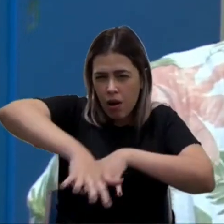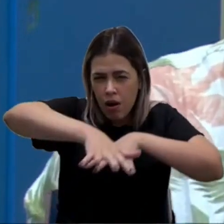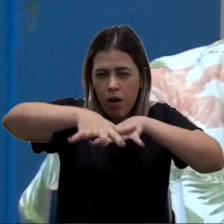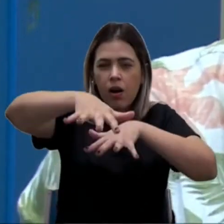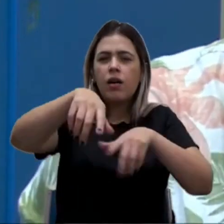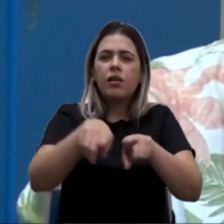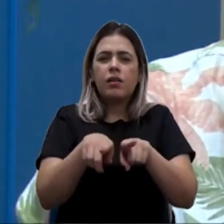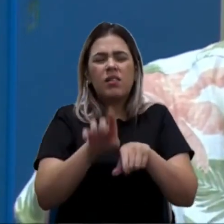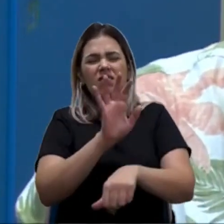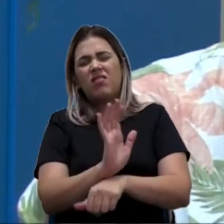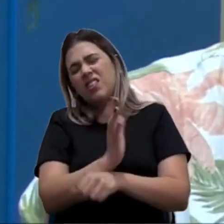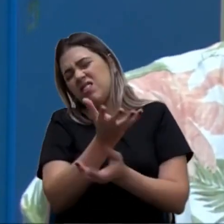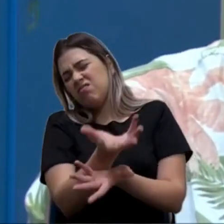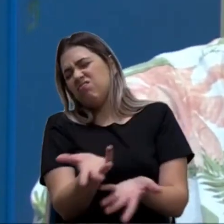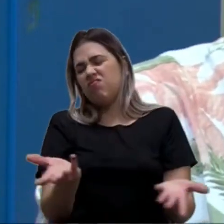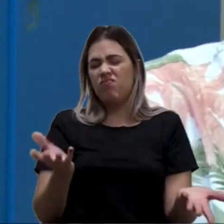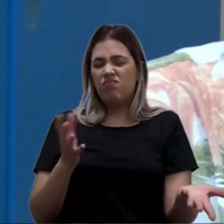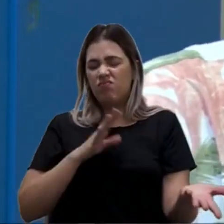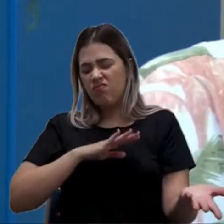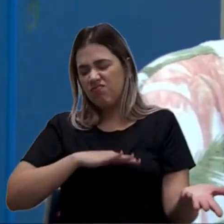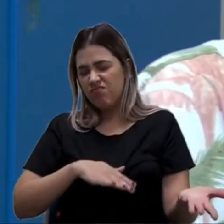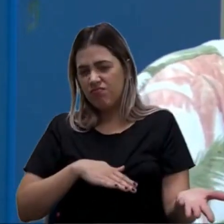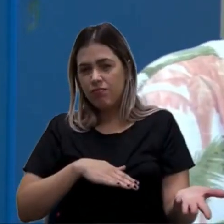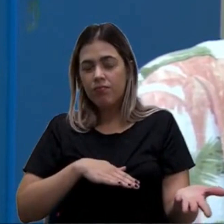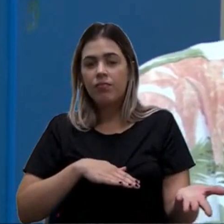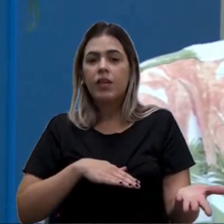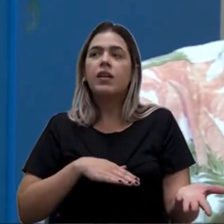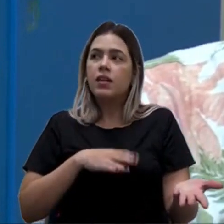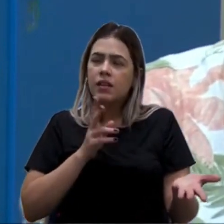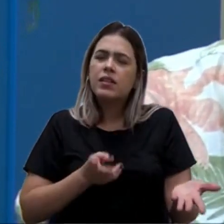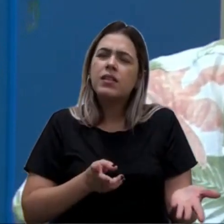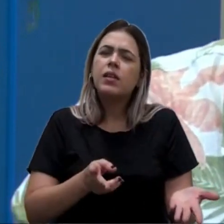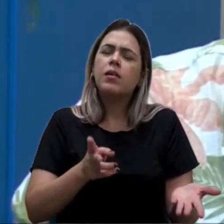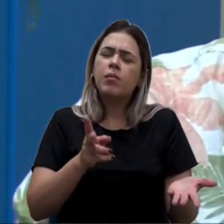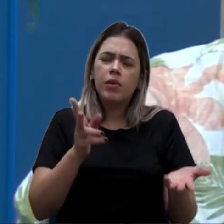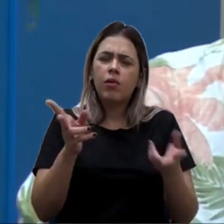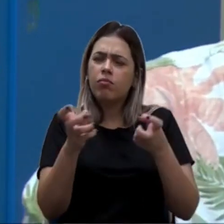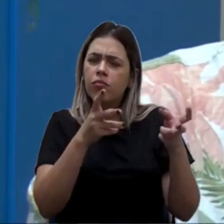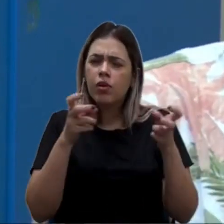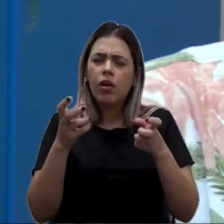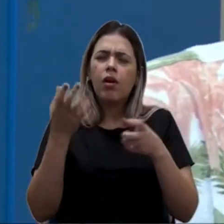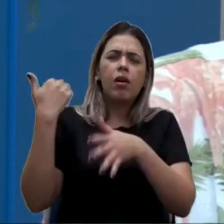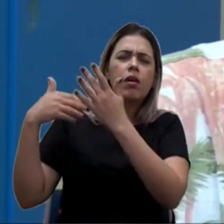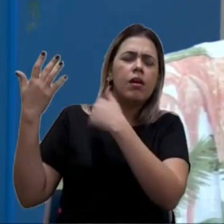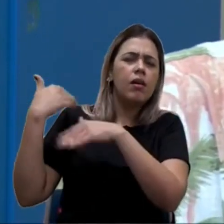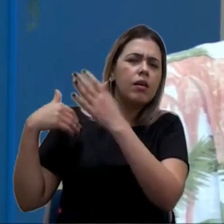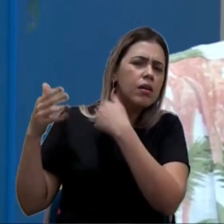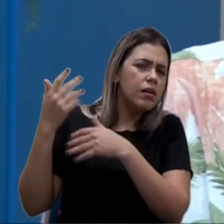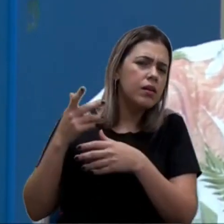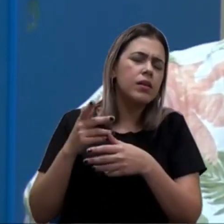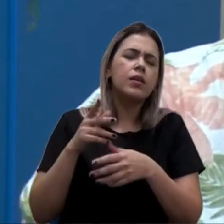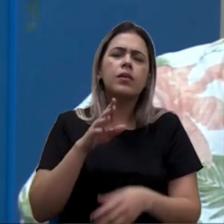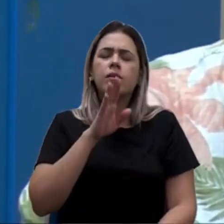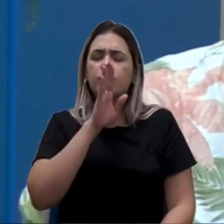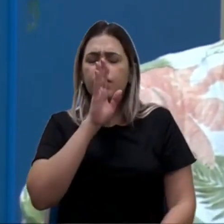calcanhar numa tarde como essa tudo se assemelha ao passado até os caminhos repetidos e O